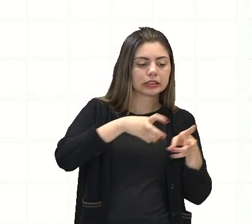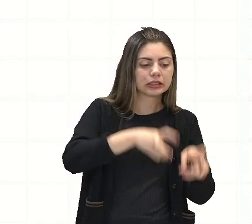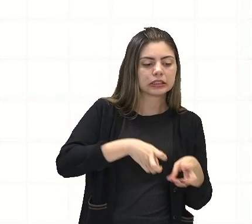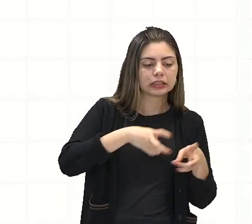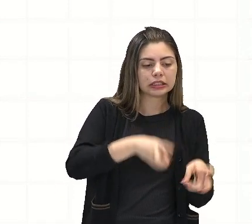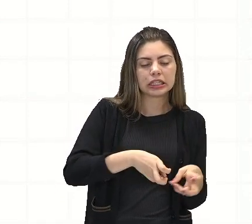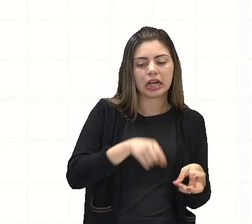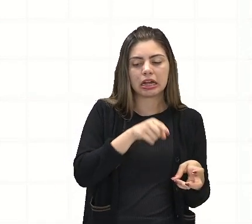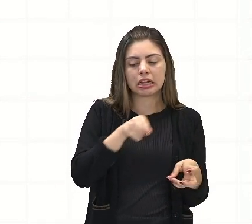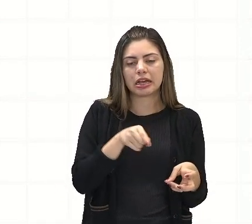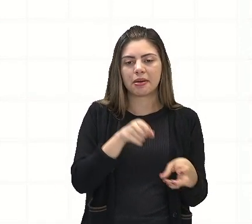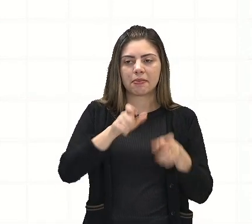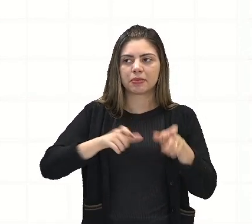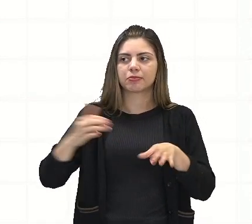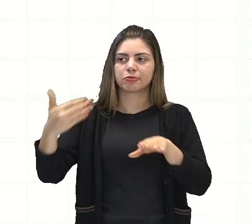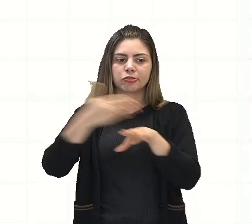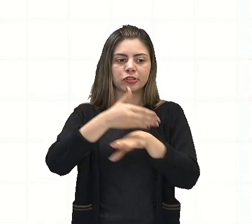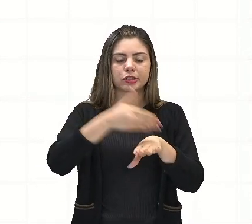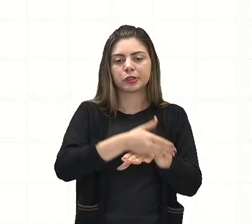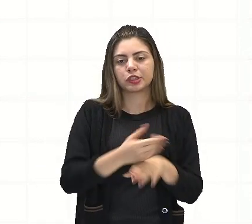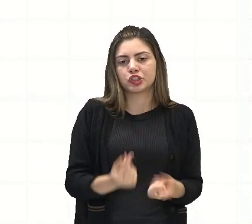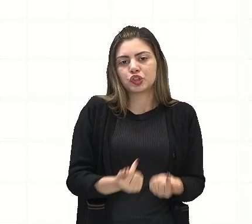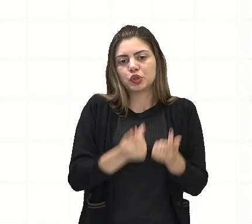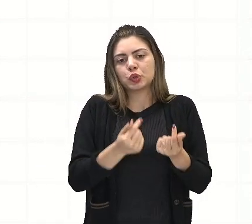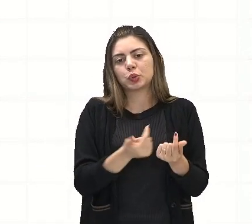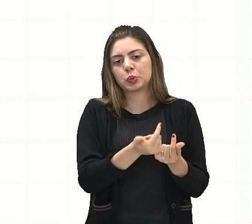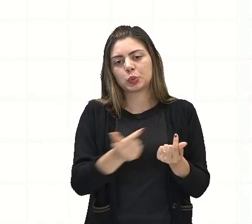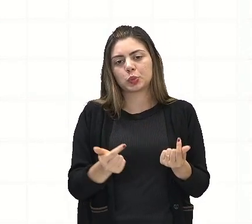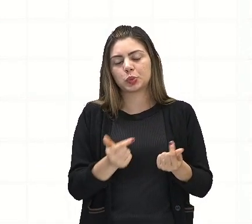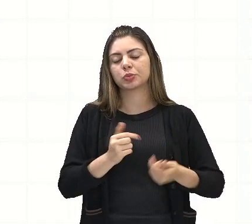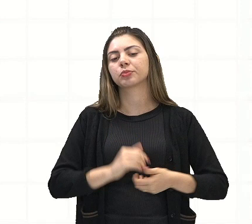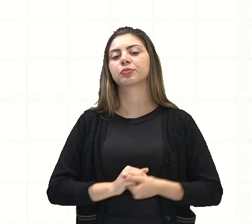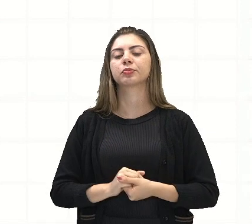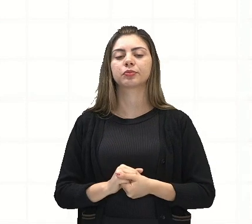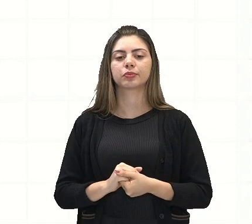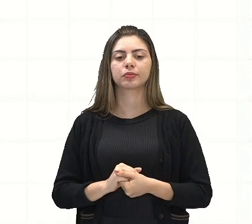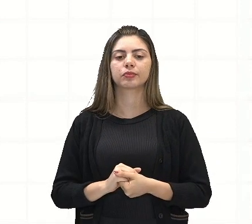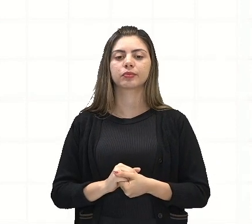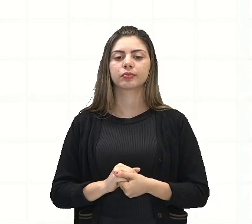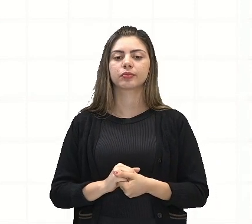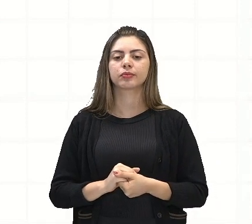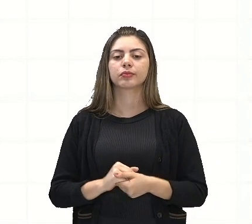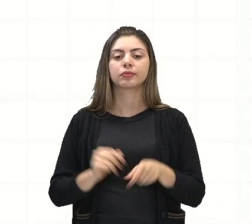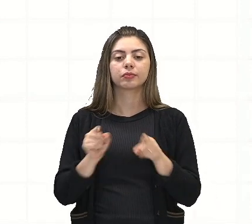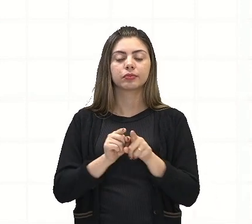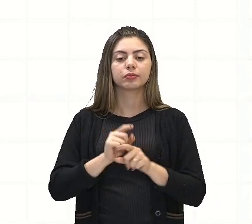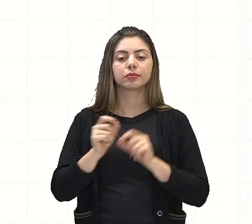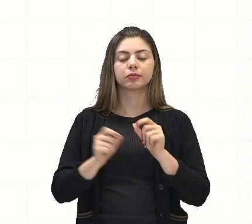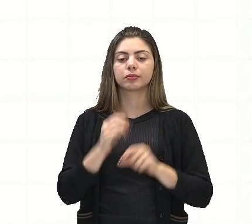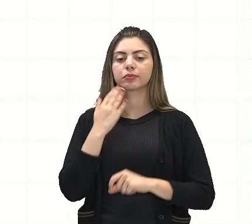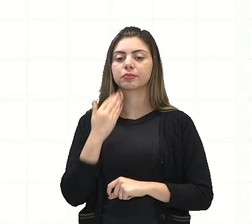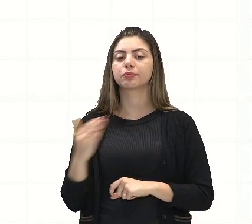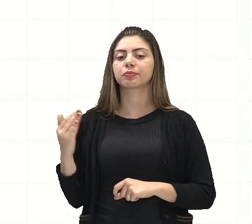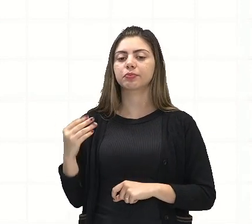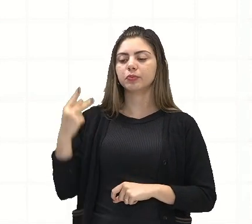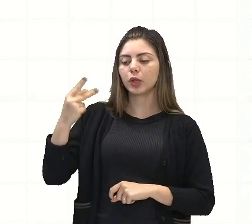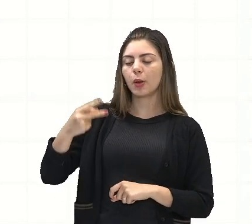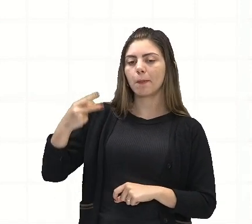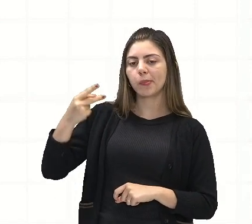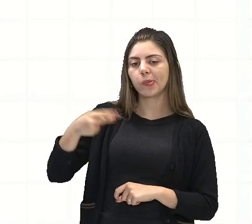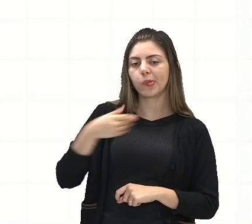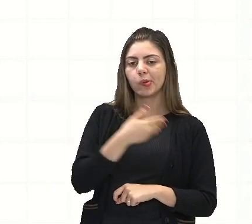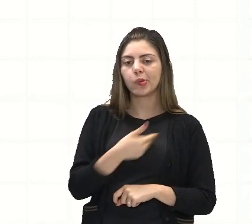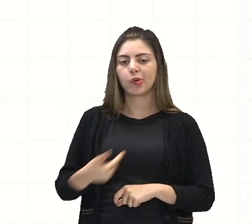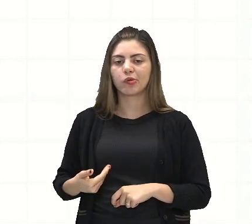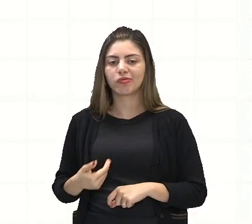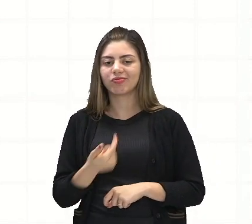para a região amazônica, certo? Eu vou ter aí também ausências de políticas públicas, né? Vai forçar